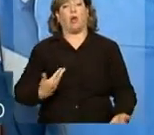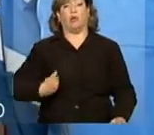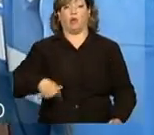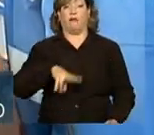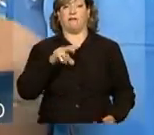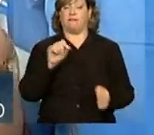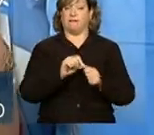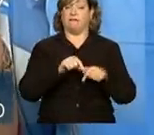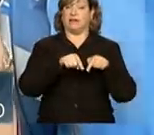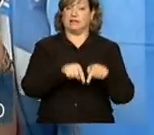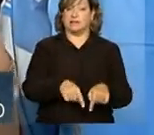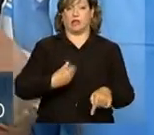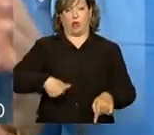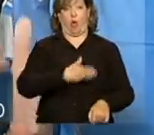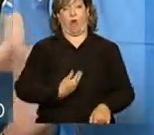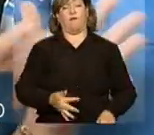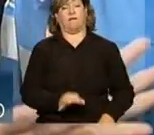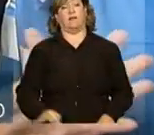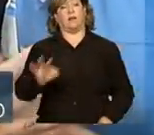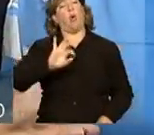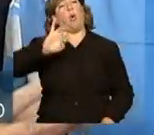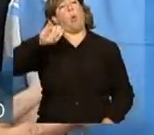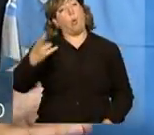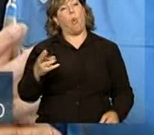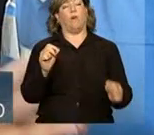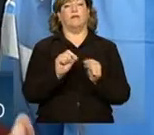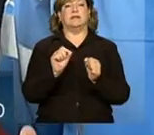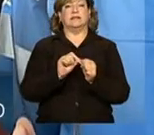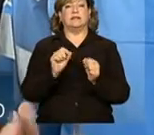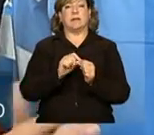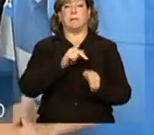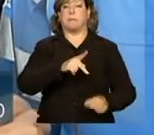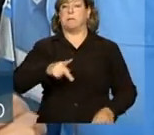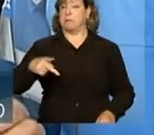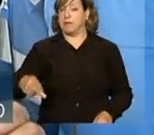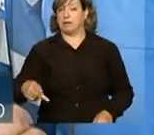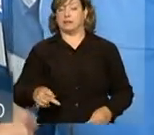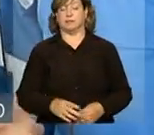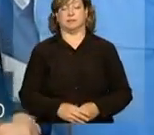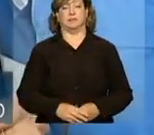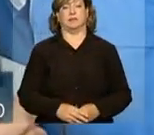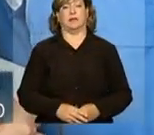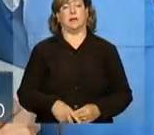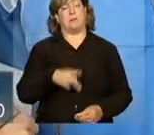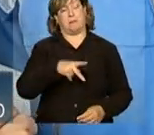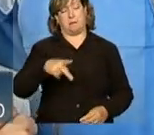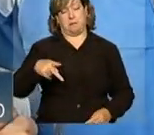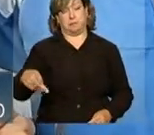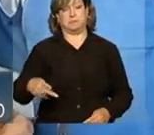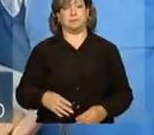faremos, nós, o governo federal, ou vamos fazer uma PPP. PPP.